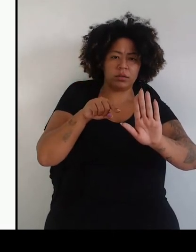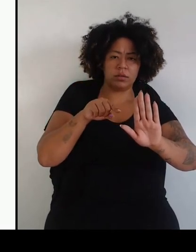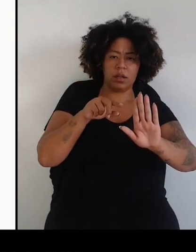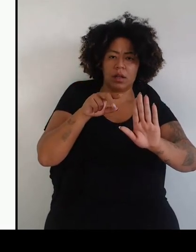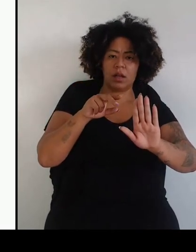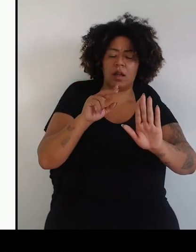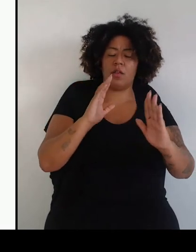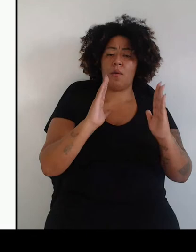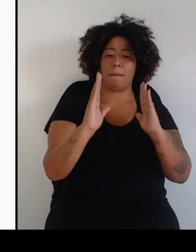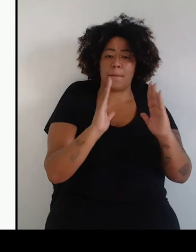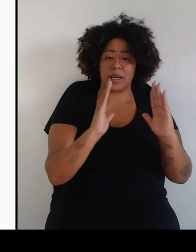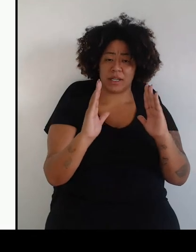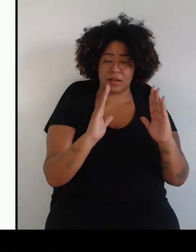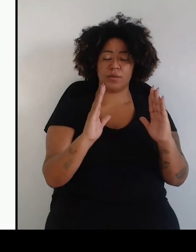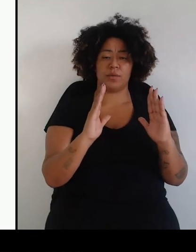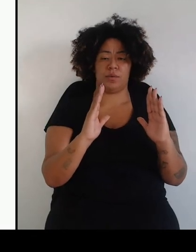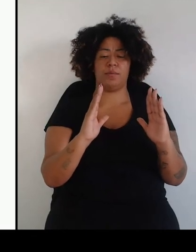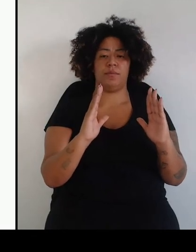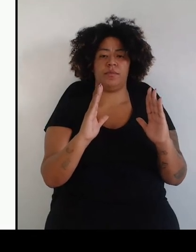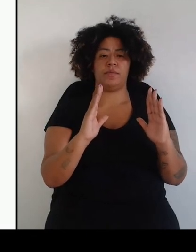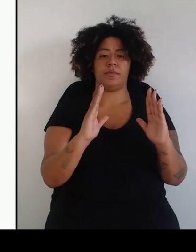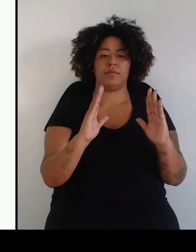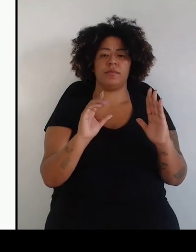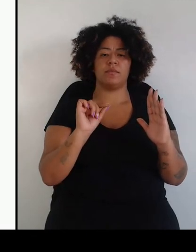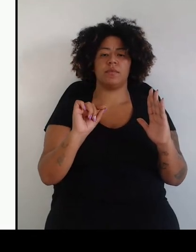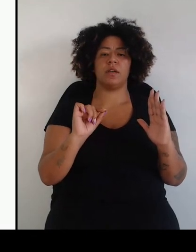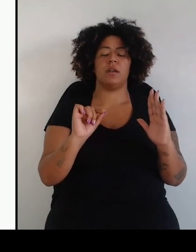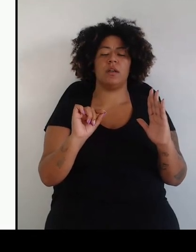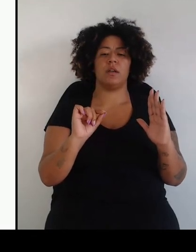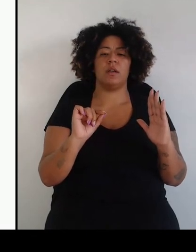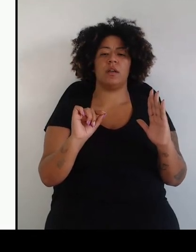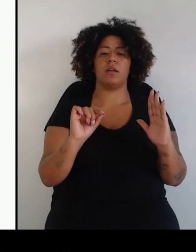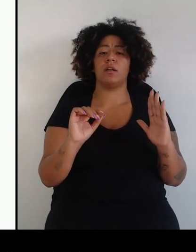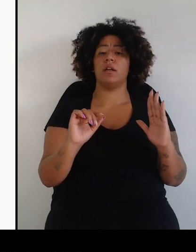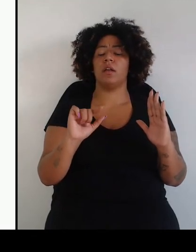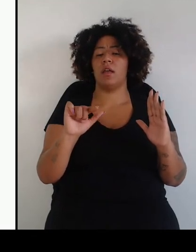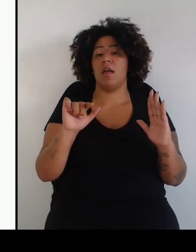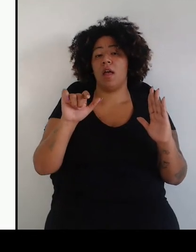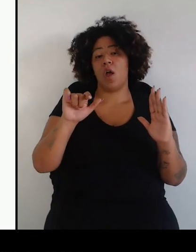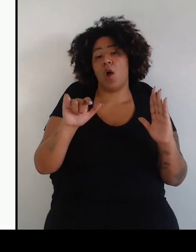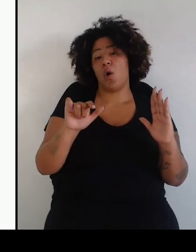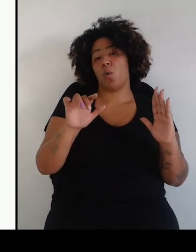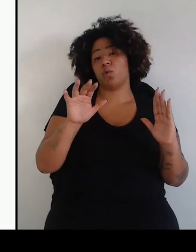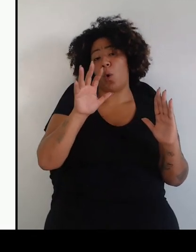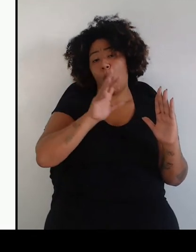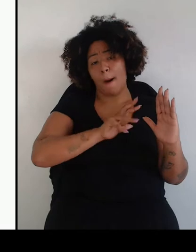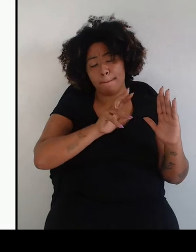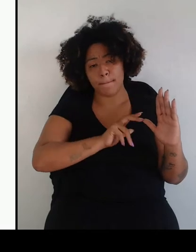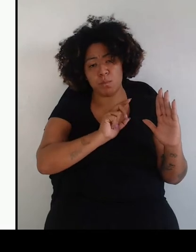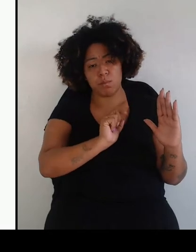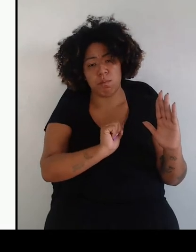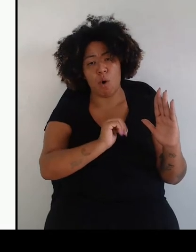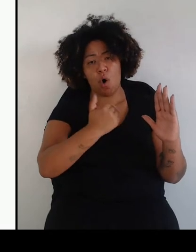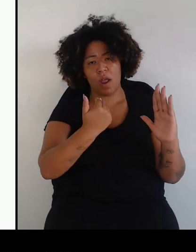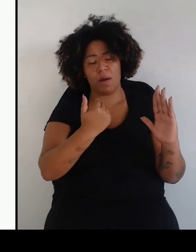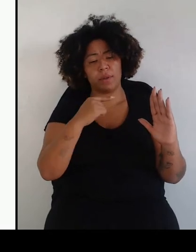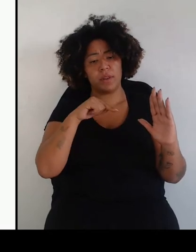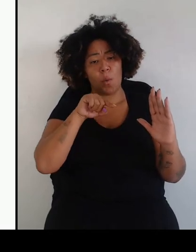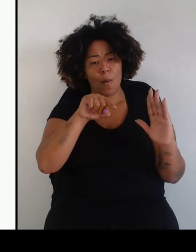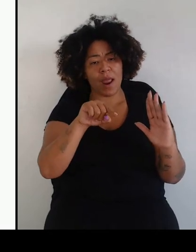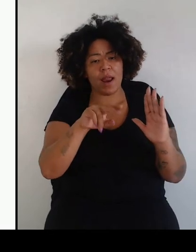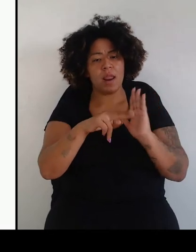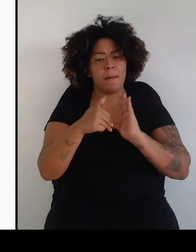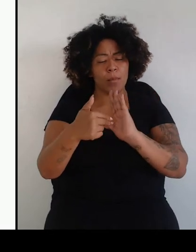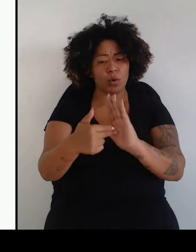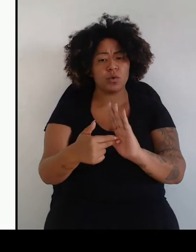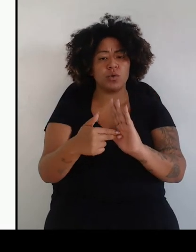morte do grande amor de bacon ele mostra Então essas obras no Gran paler em Paris elas